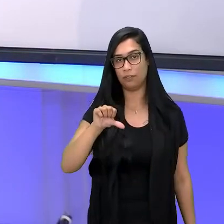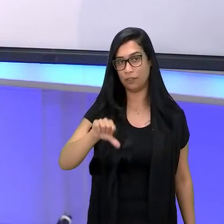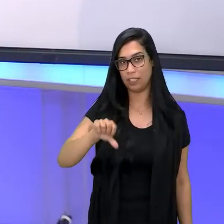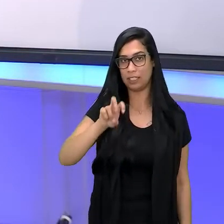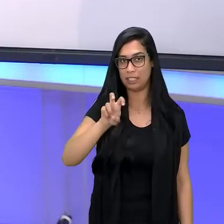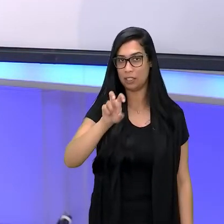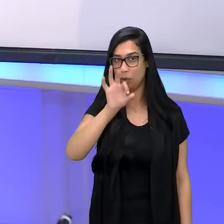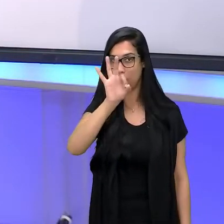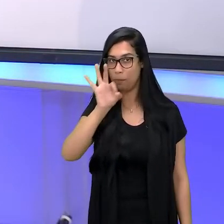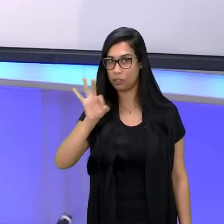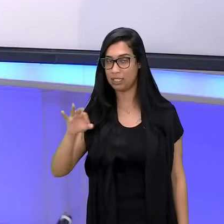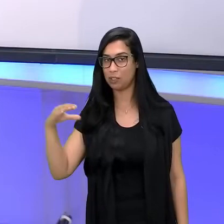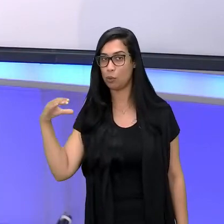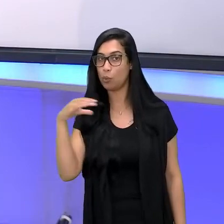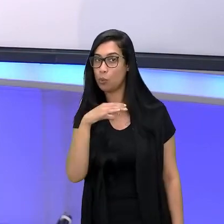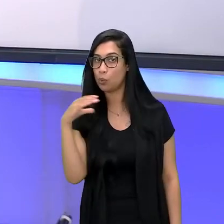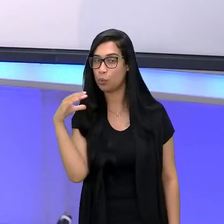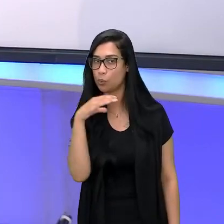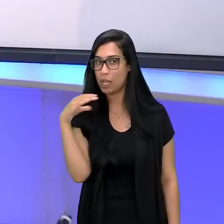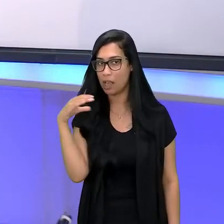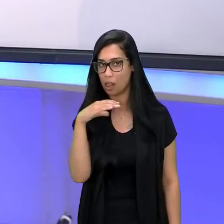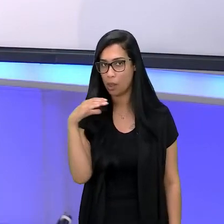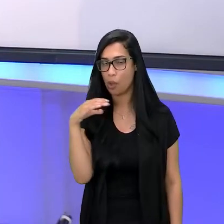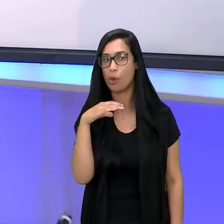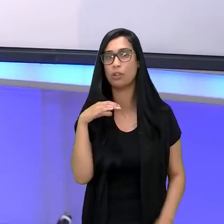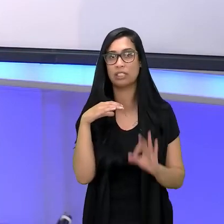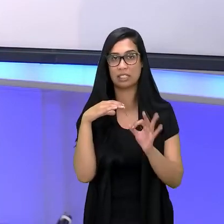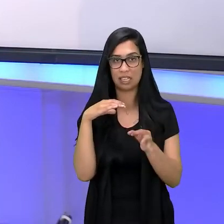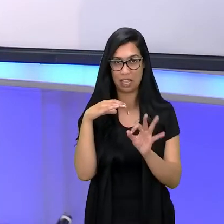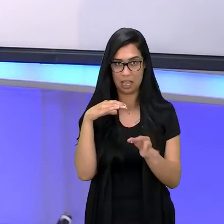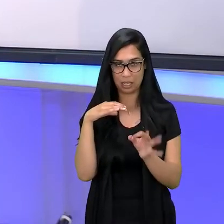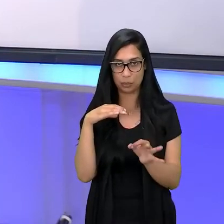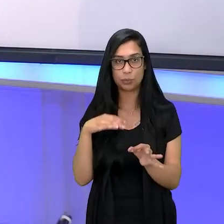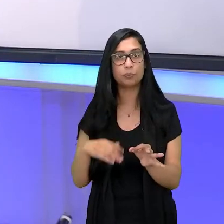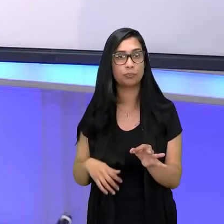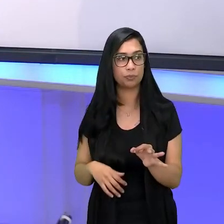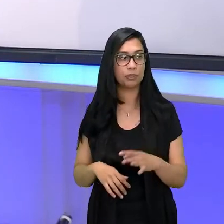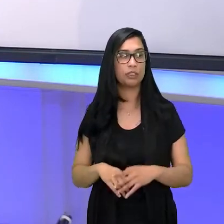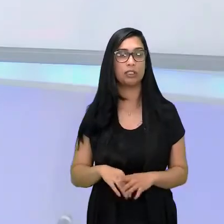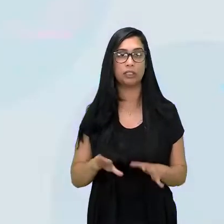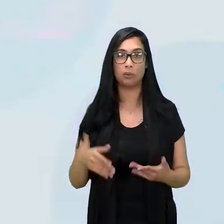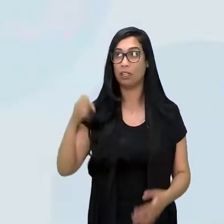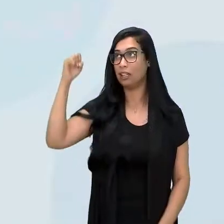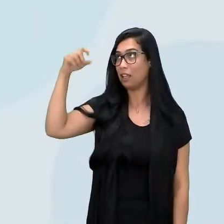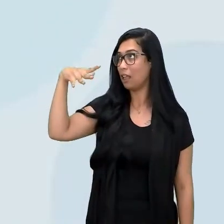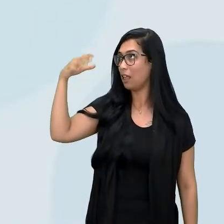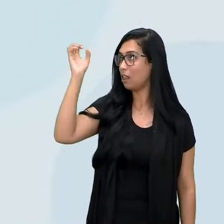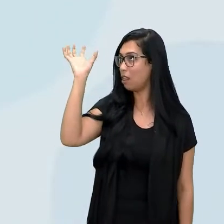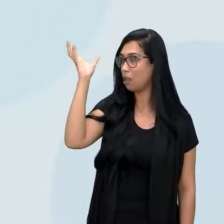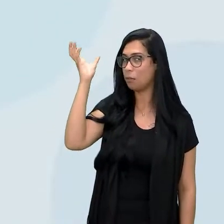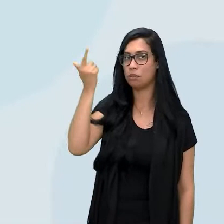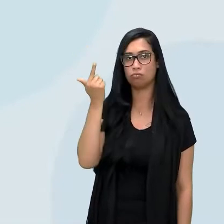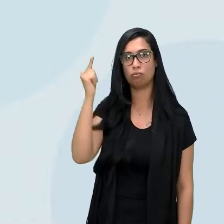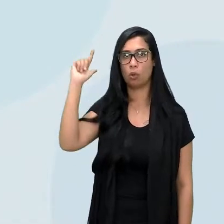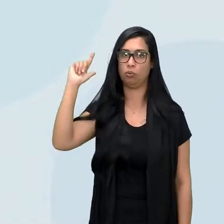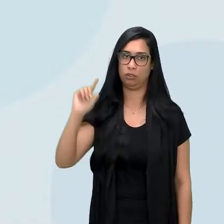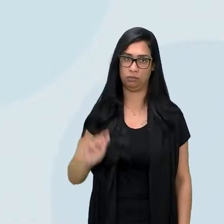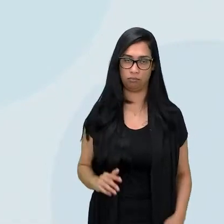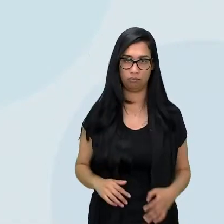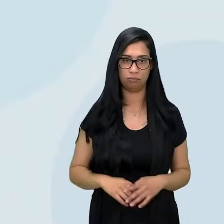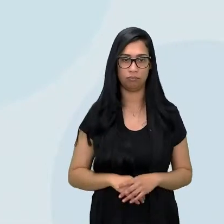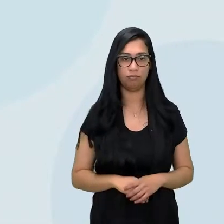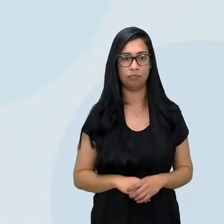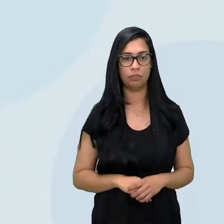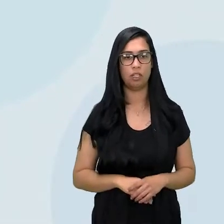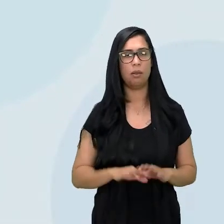é transformada em calor, isso não é útil, tá certo? No caso da lâmpada, não. Então, voltando aqui, ó, a gente pode dizer, vou até escrever aqui, ó,